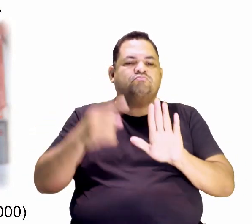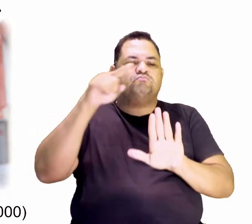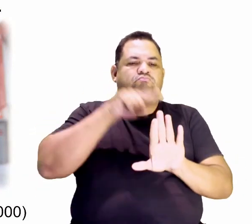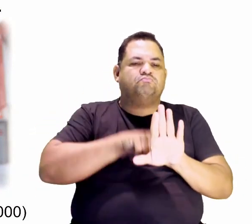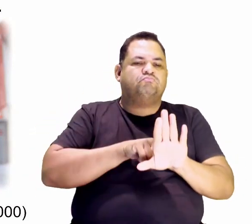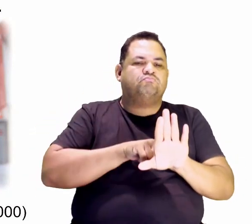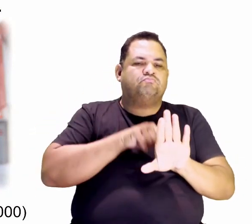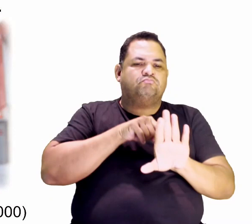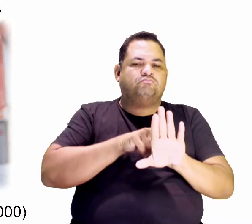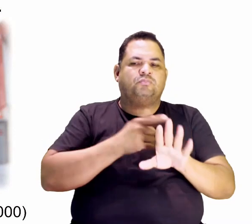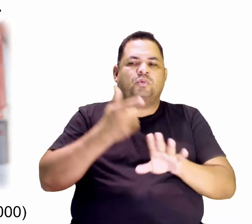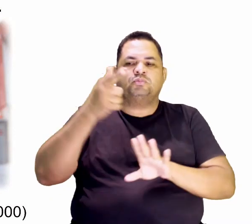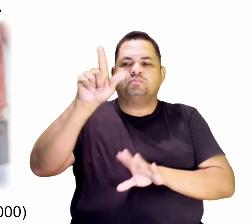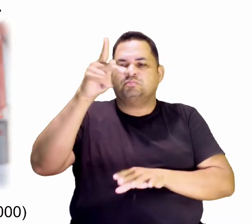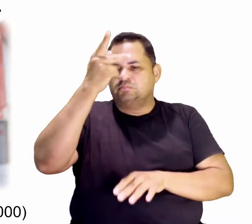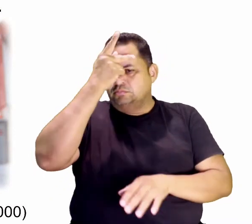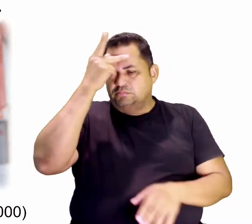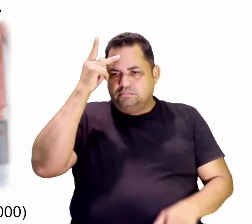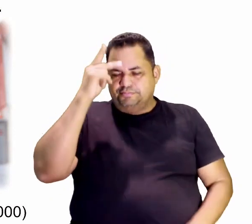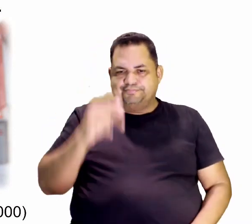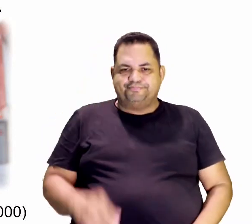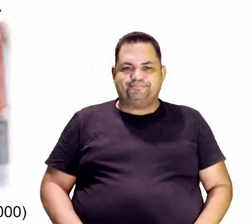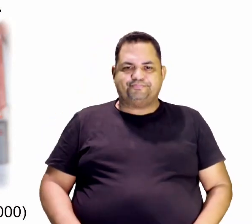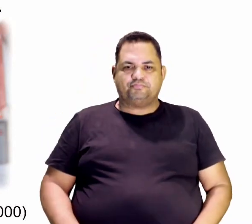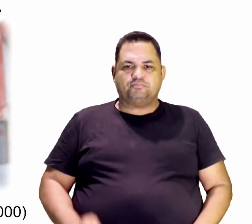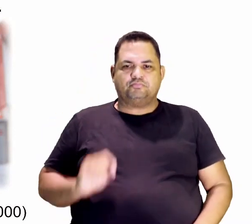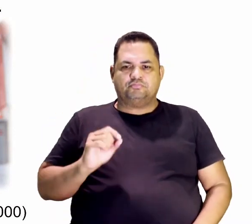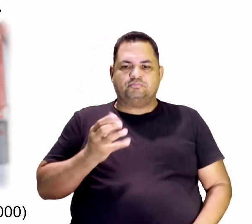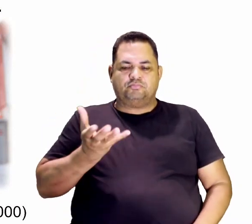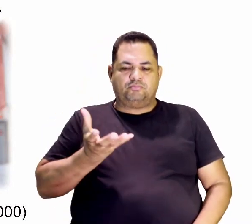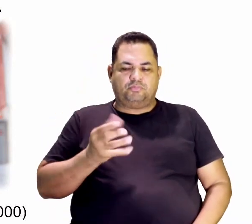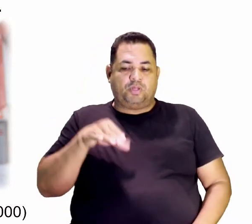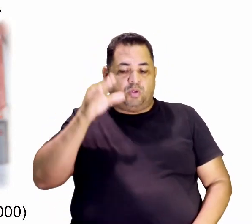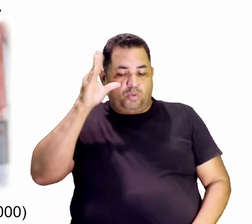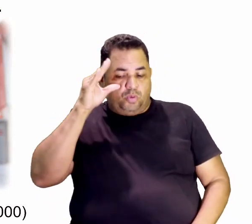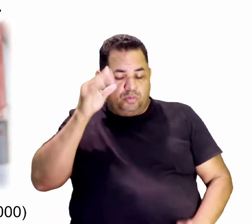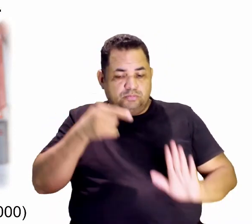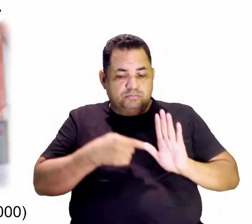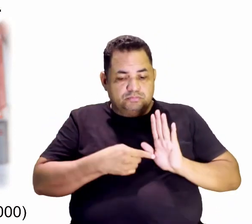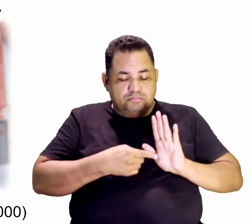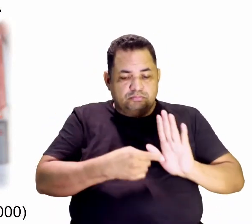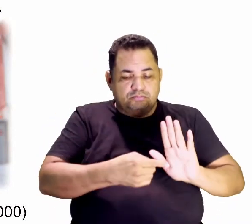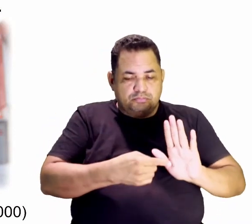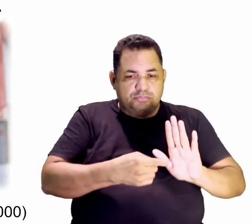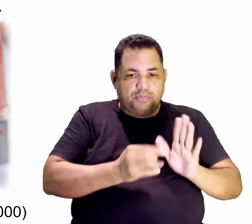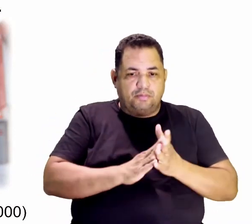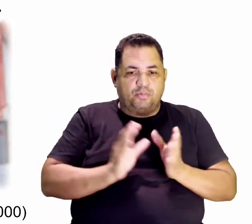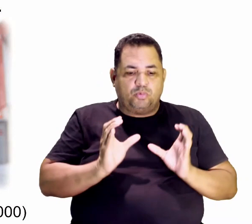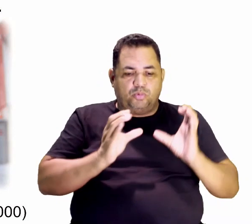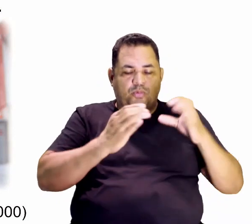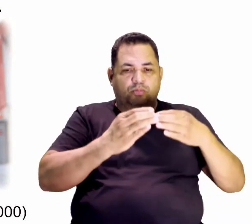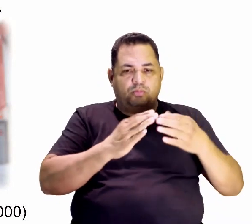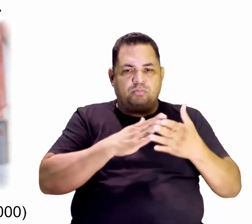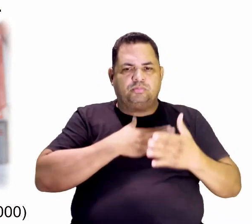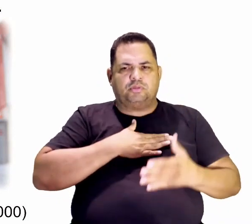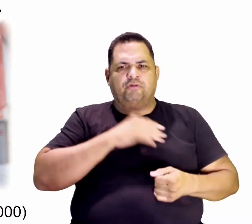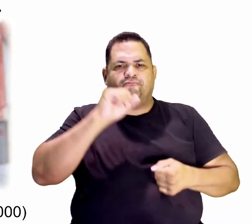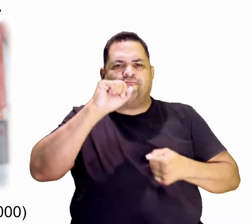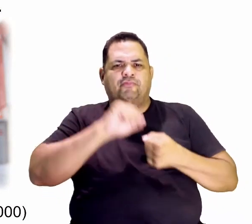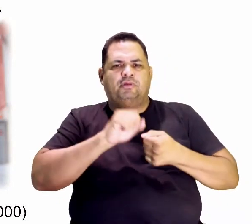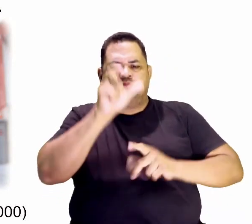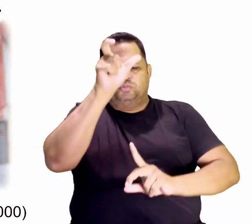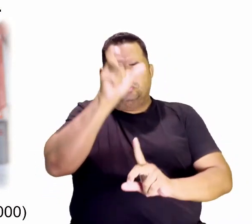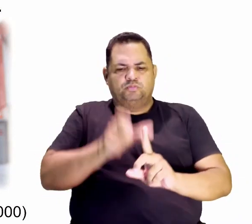e ocultação de outros. Ou seja, aquilo que é interessante eu mostrar para o grupo, eu mostro, né? A minha atitude, o meu estilo,